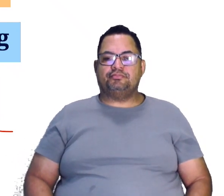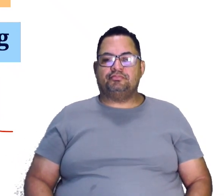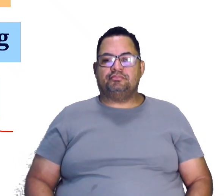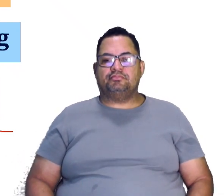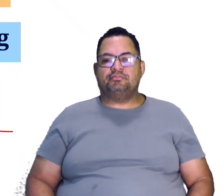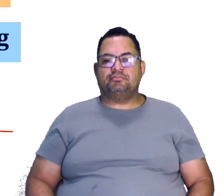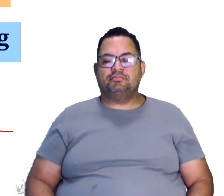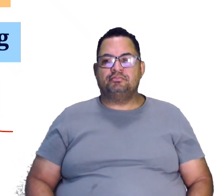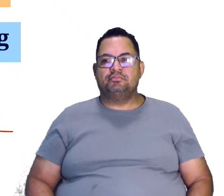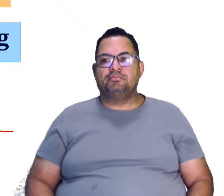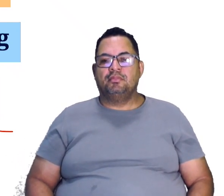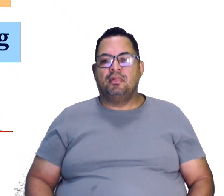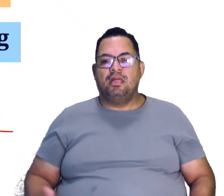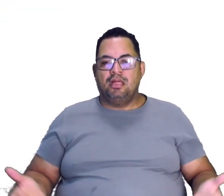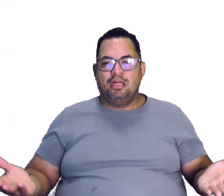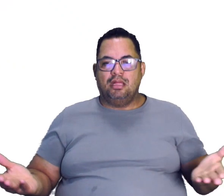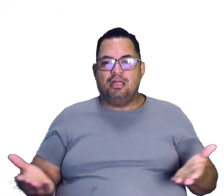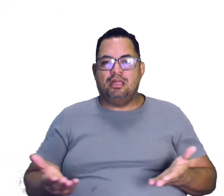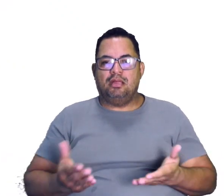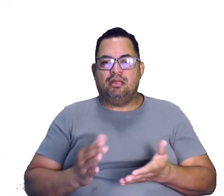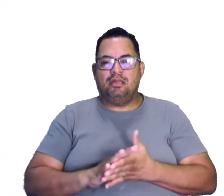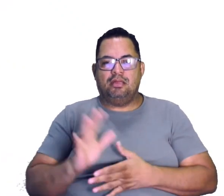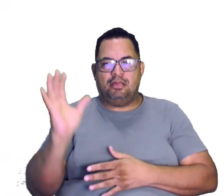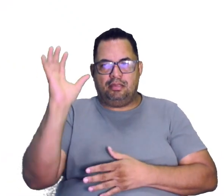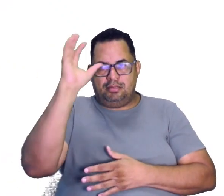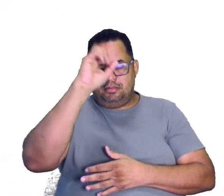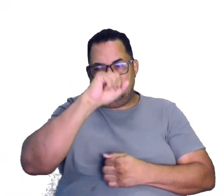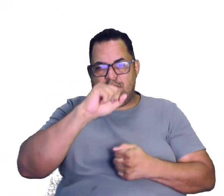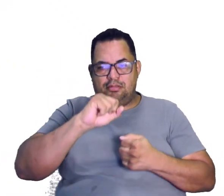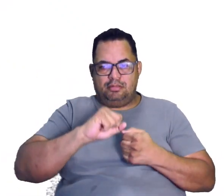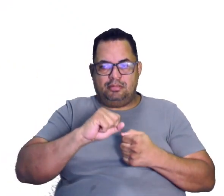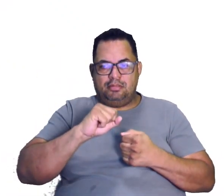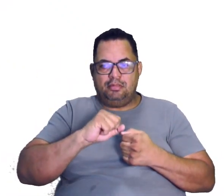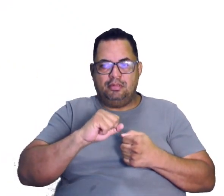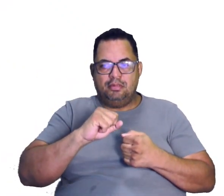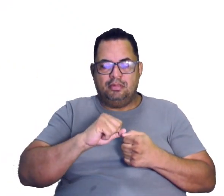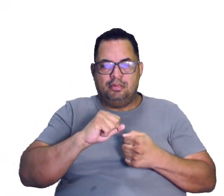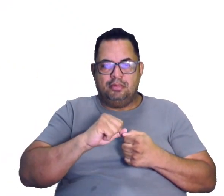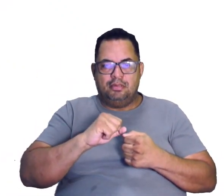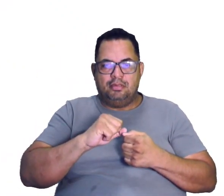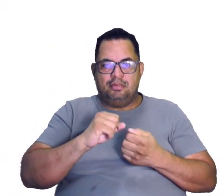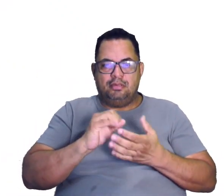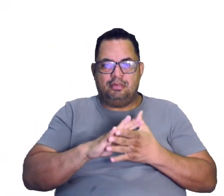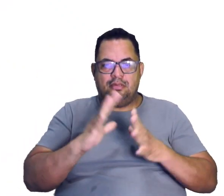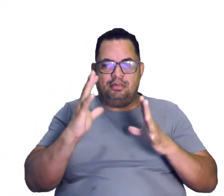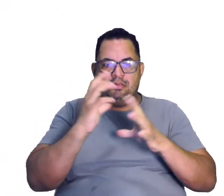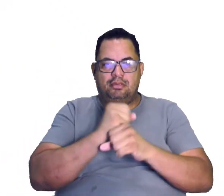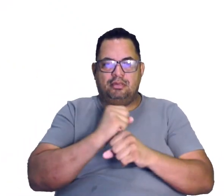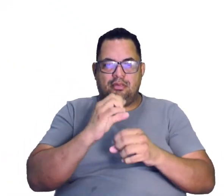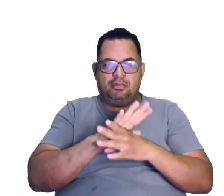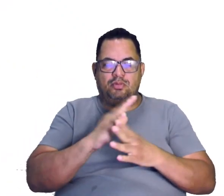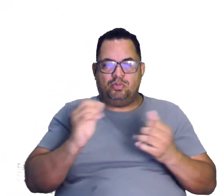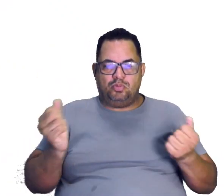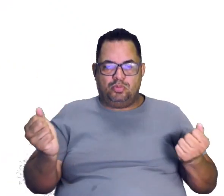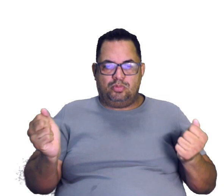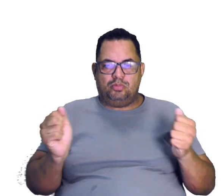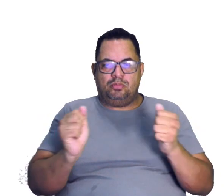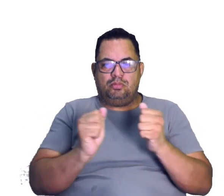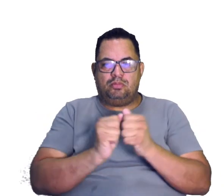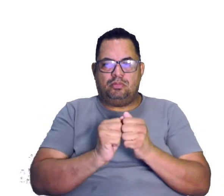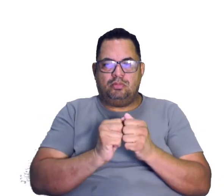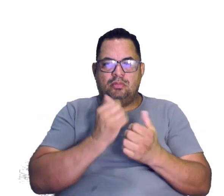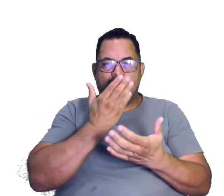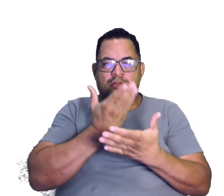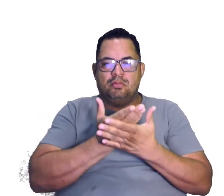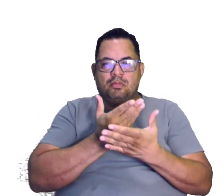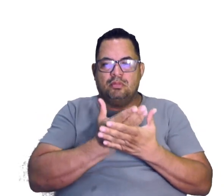o aprender fazendo. A gente vai fazer cálculos juntos nessa